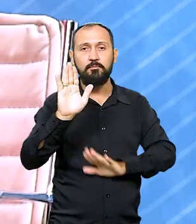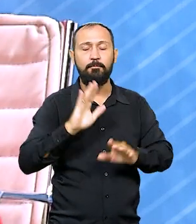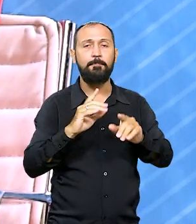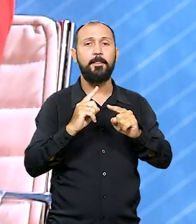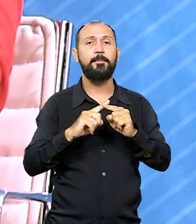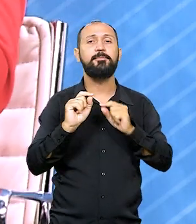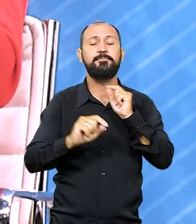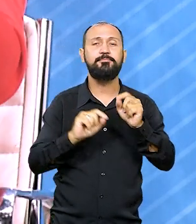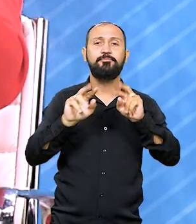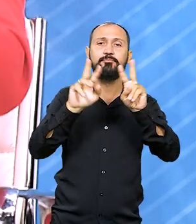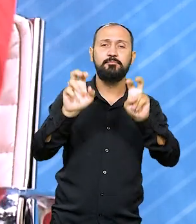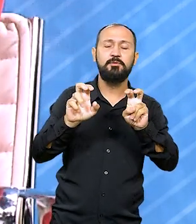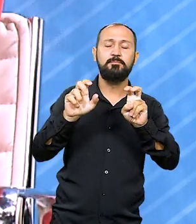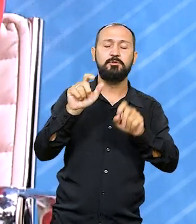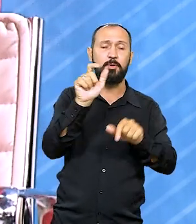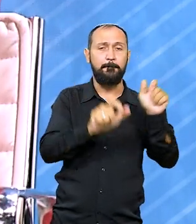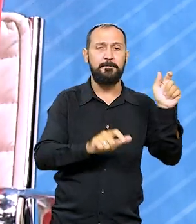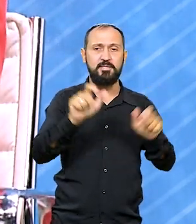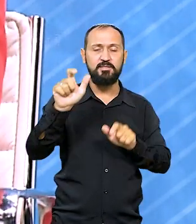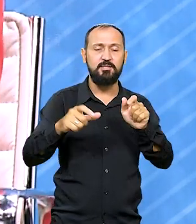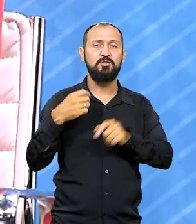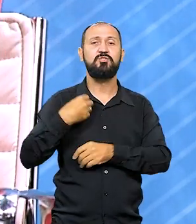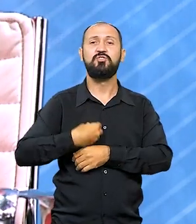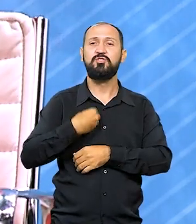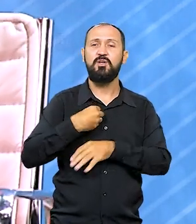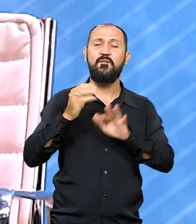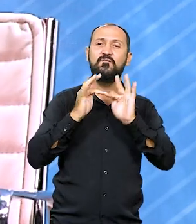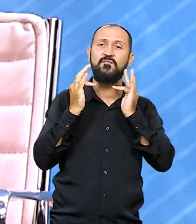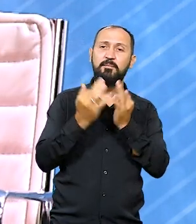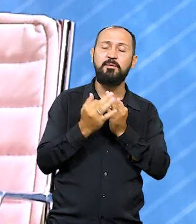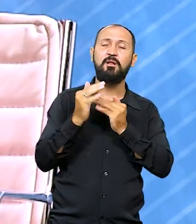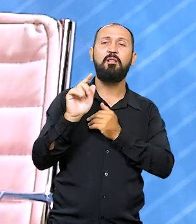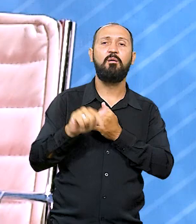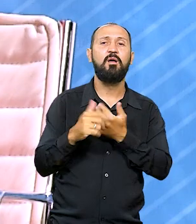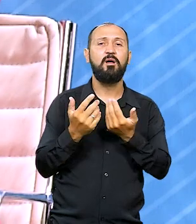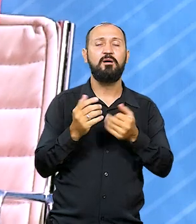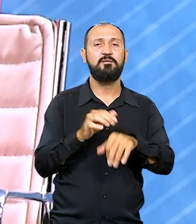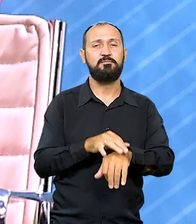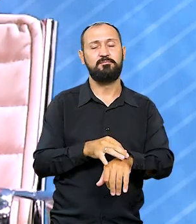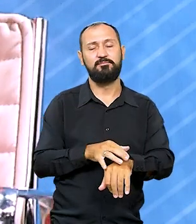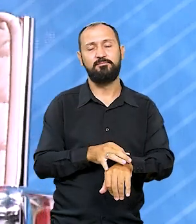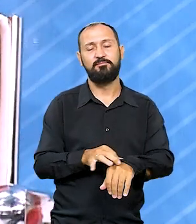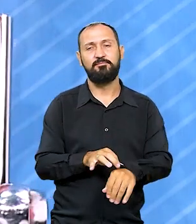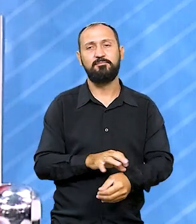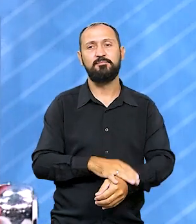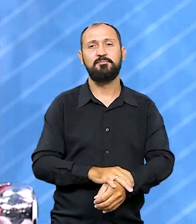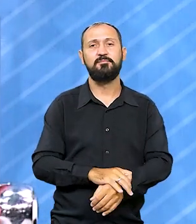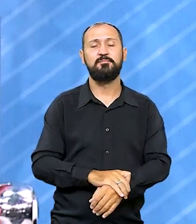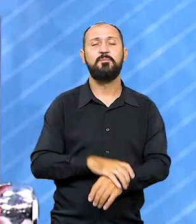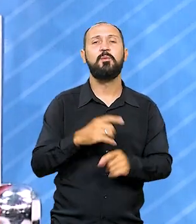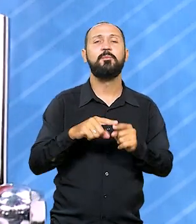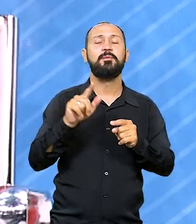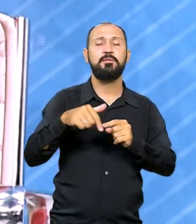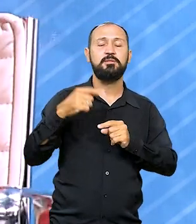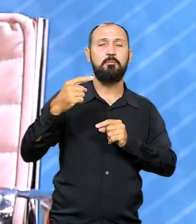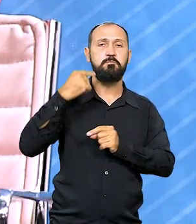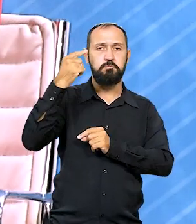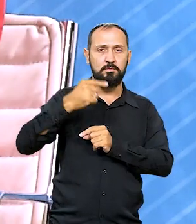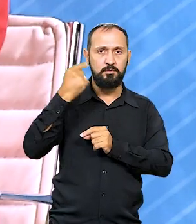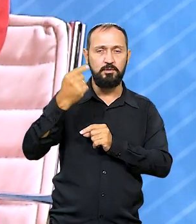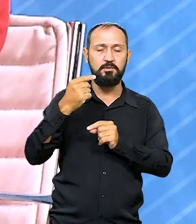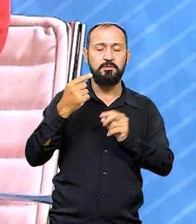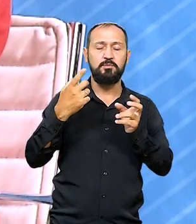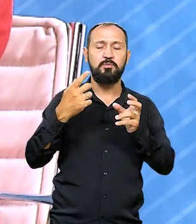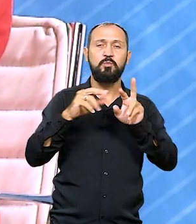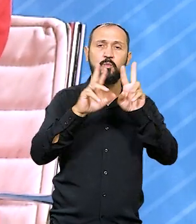doutor? Porque a gente está tratando ali de pessoas, né, de vida, de famílias, né? E penso que ser advogado